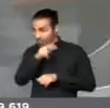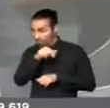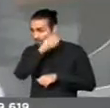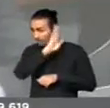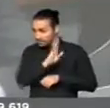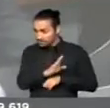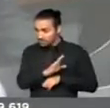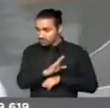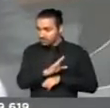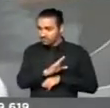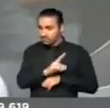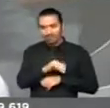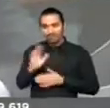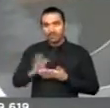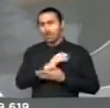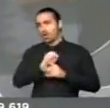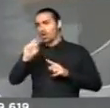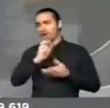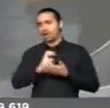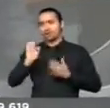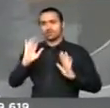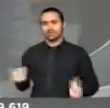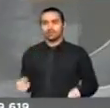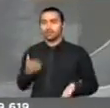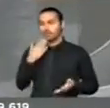mais 30 segundos para concluir.